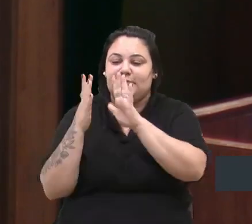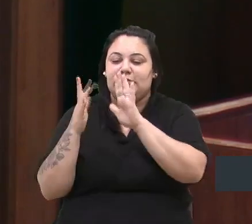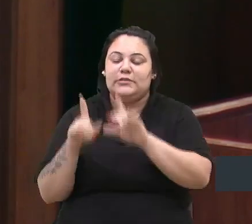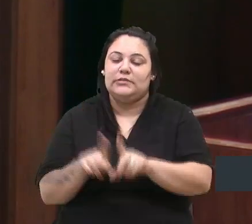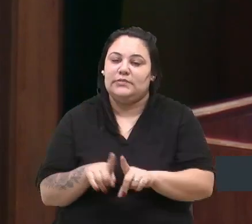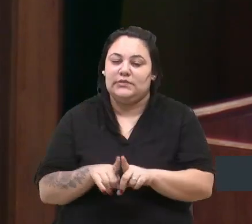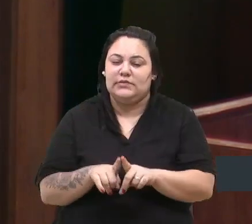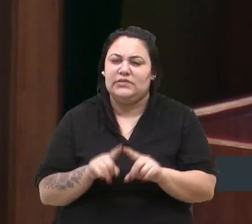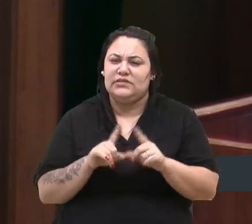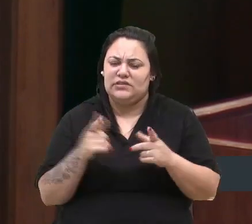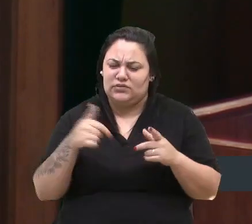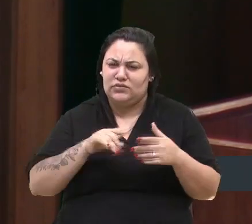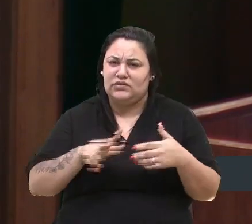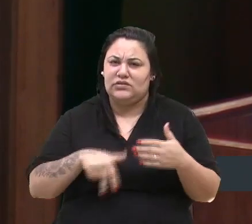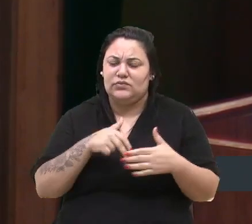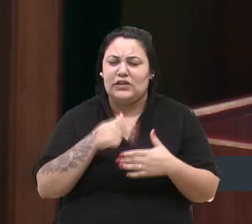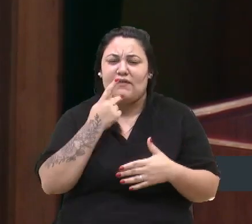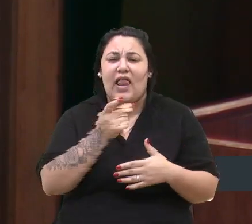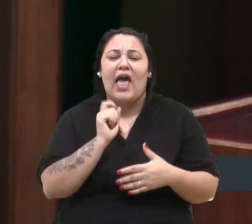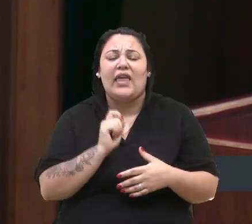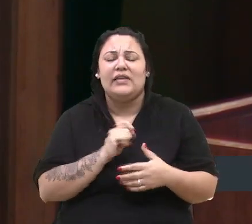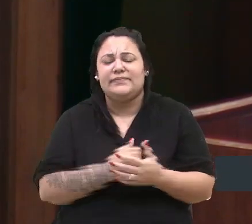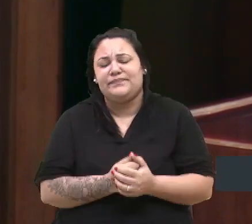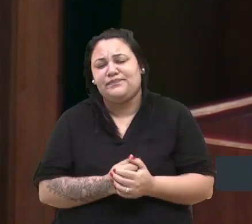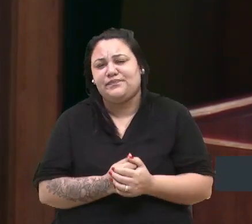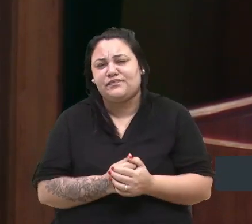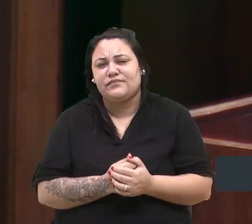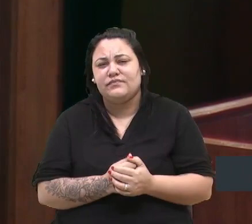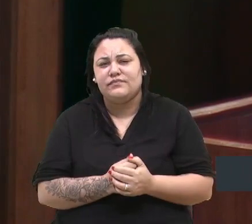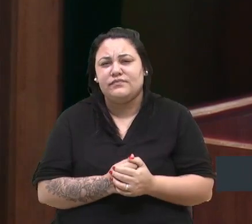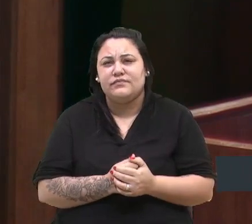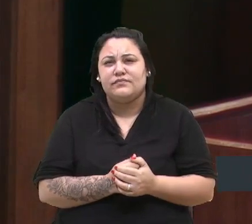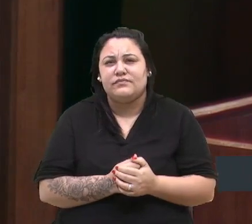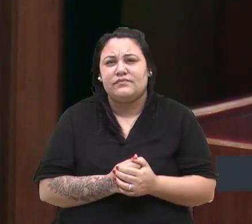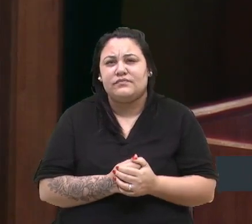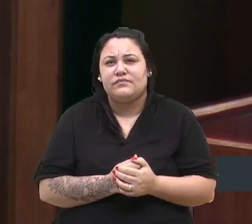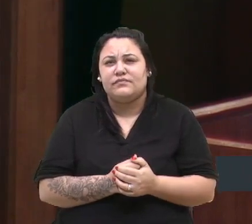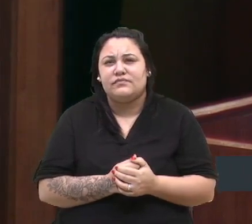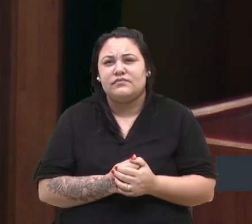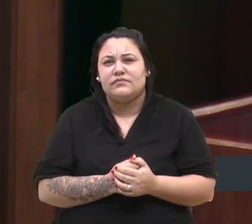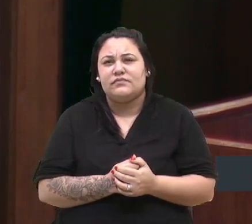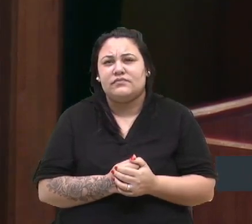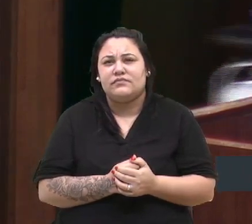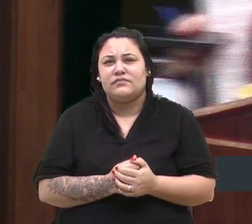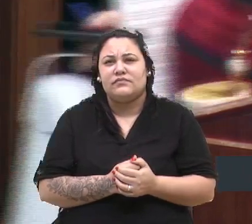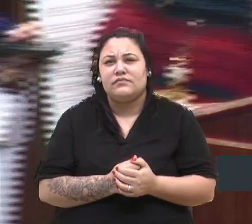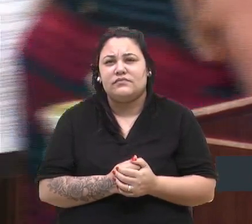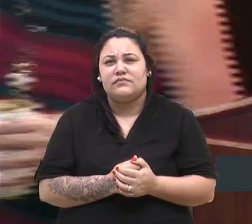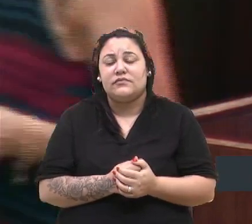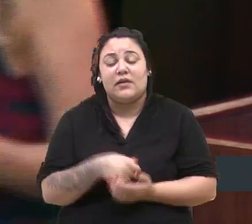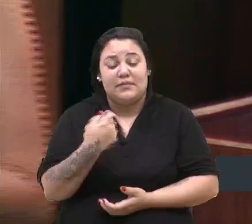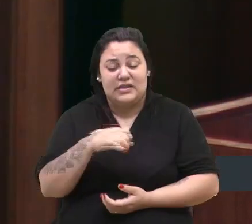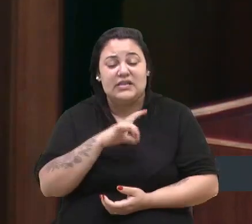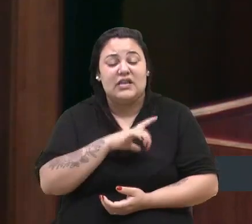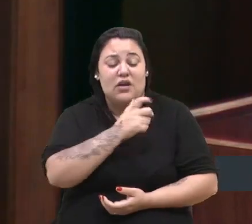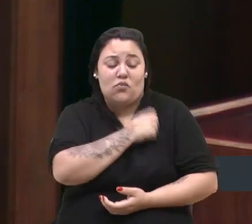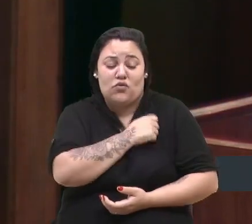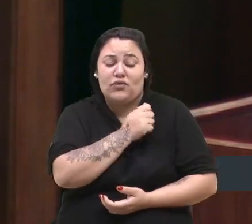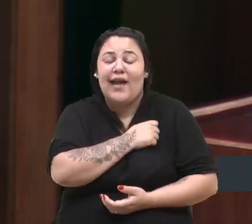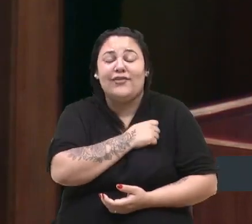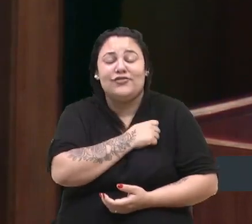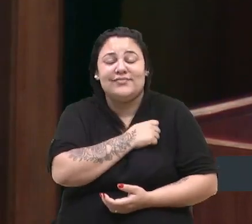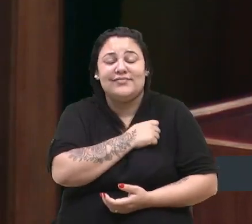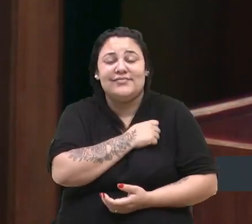venho aqui dizer que sem humildade não se governa de forma correta.